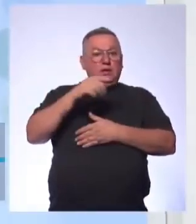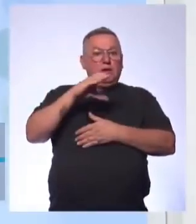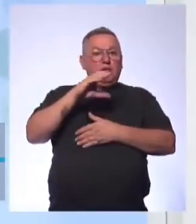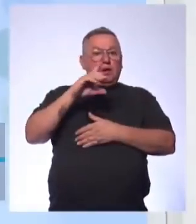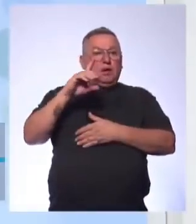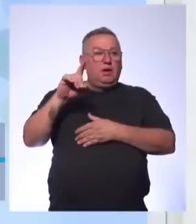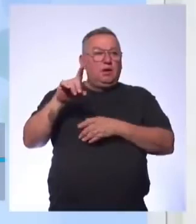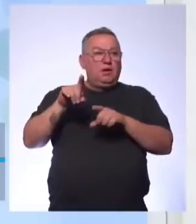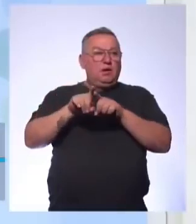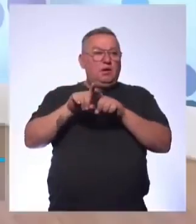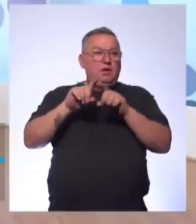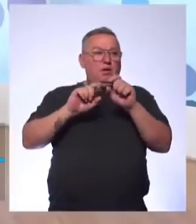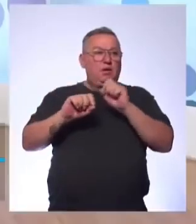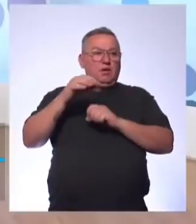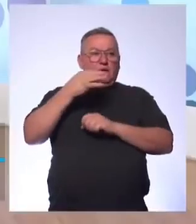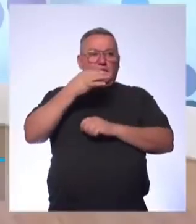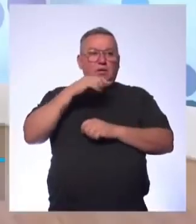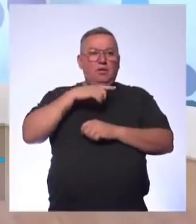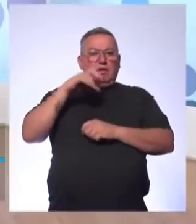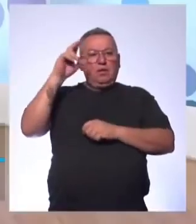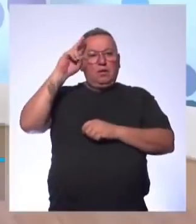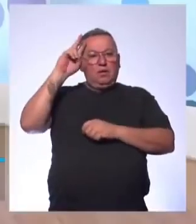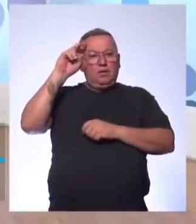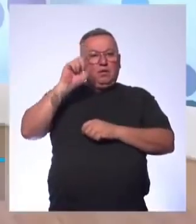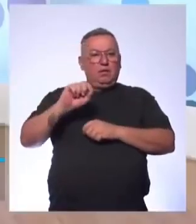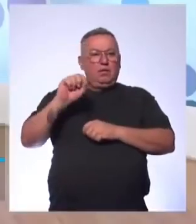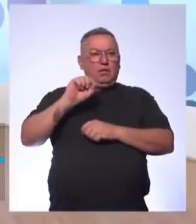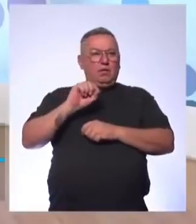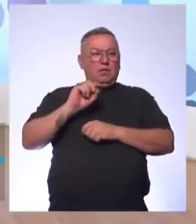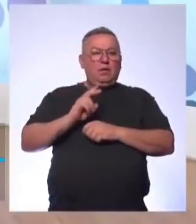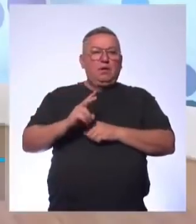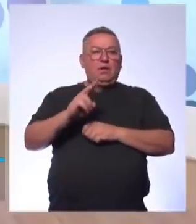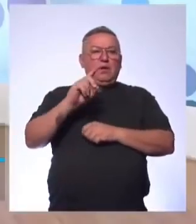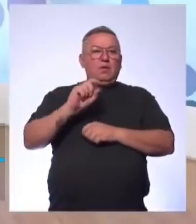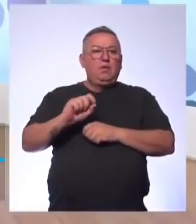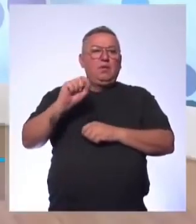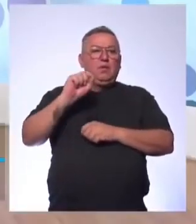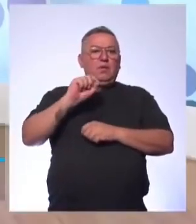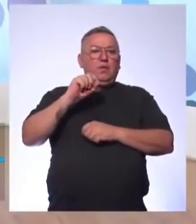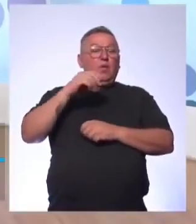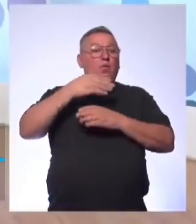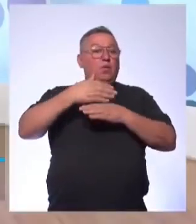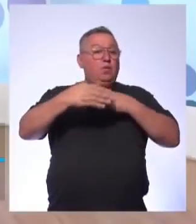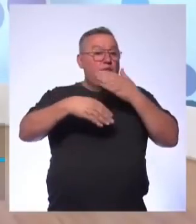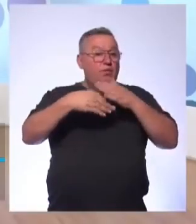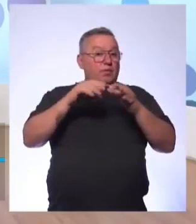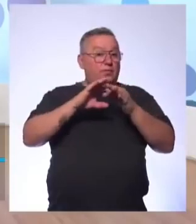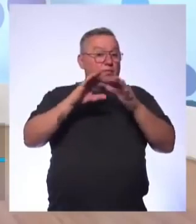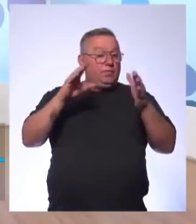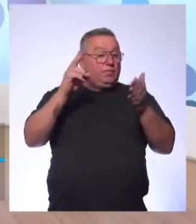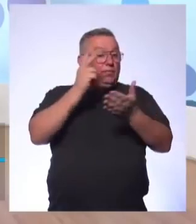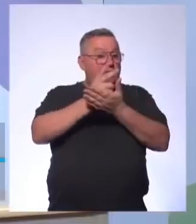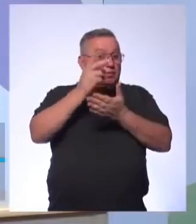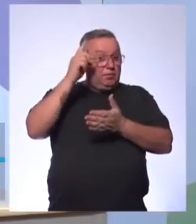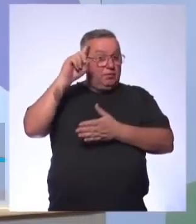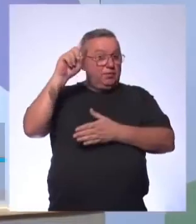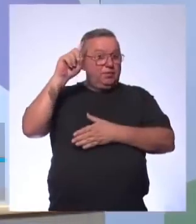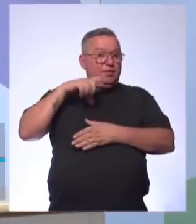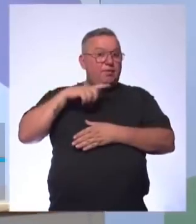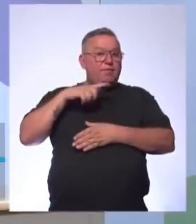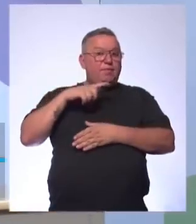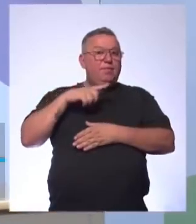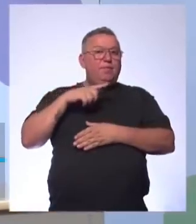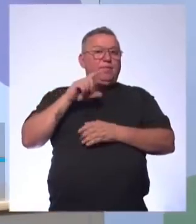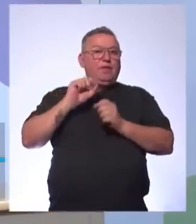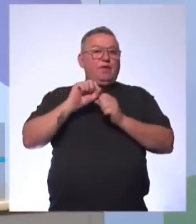né, Ed? Sim, mas aí tem que lembrar também que nem sempre o PowerPoint está disponível no mesmo dia da aula, né? Anteriormente, porque a